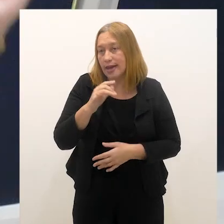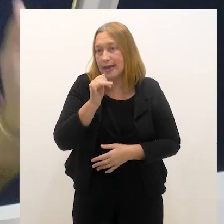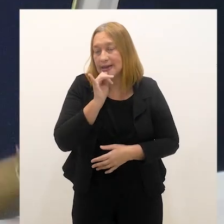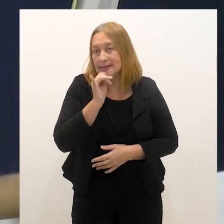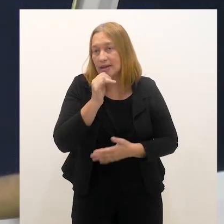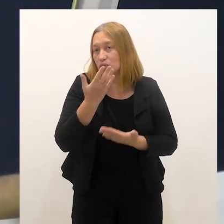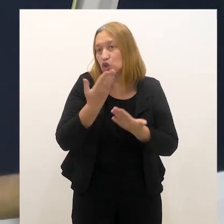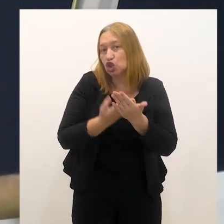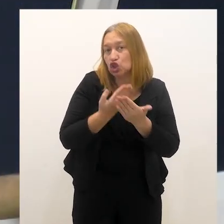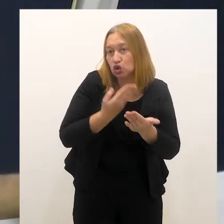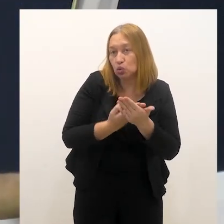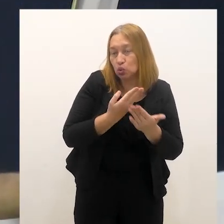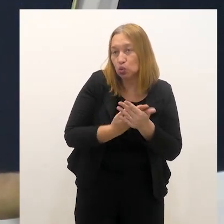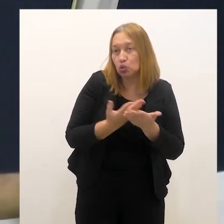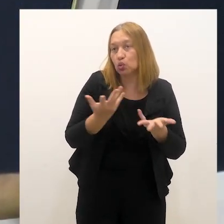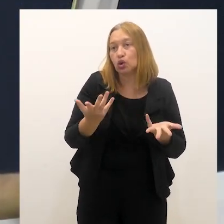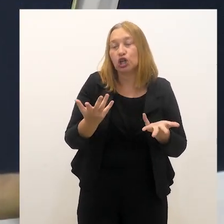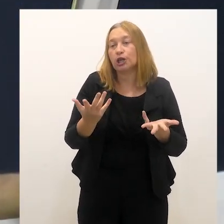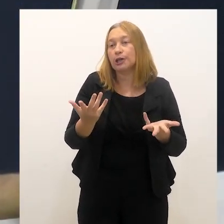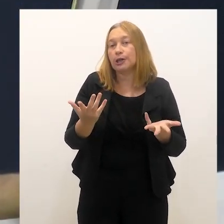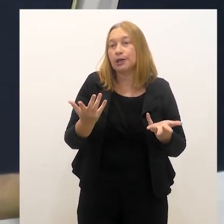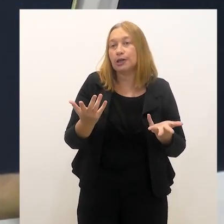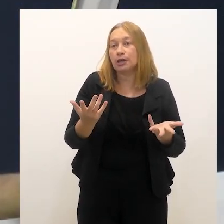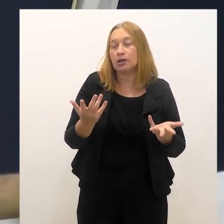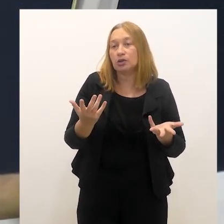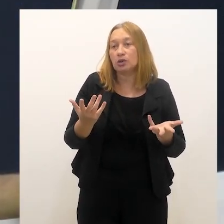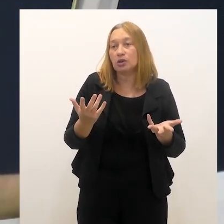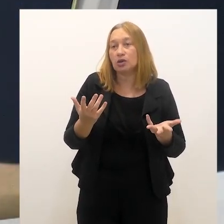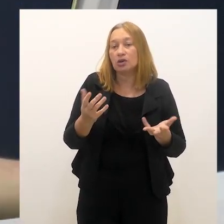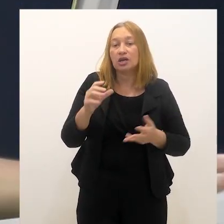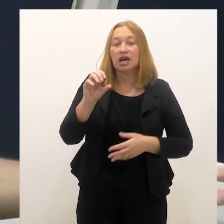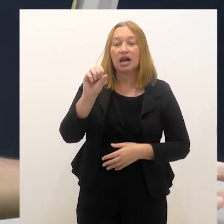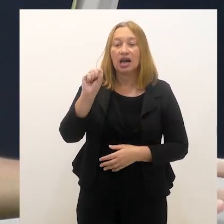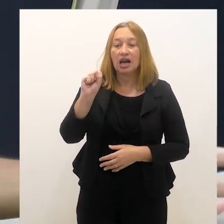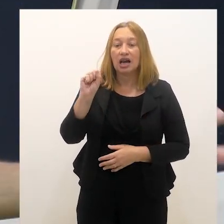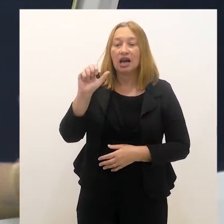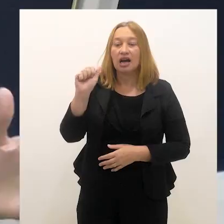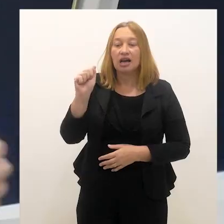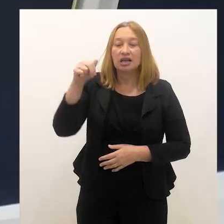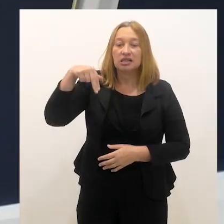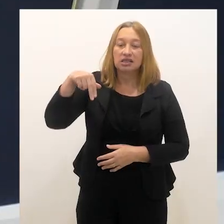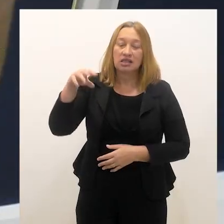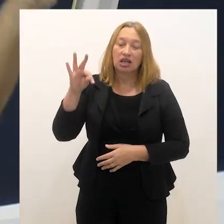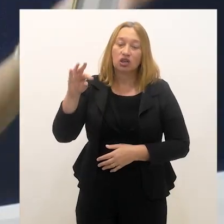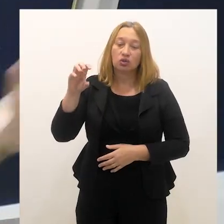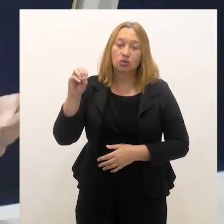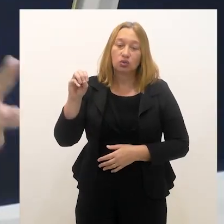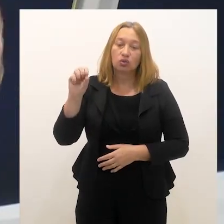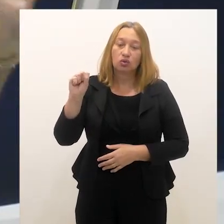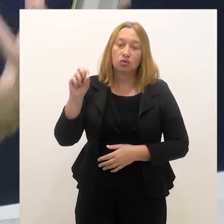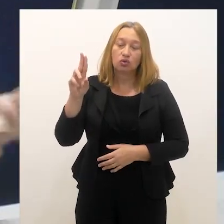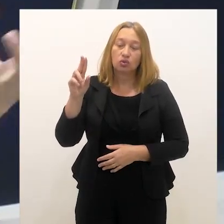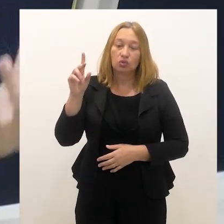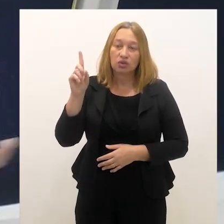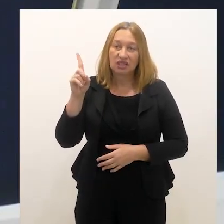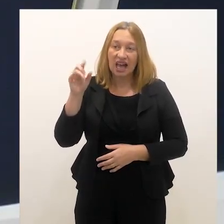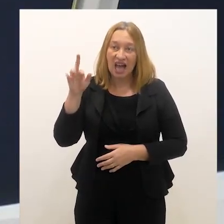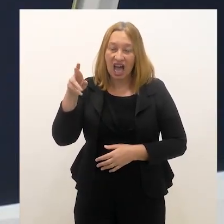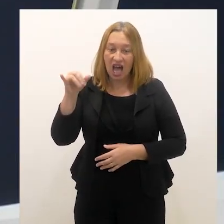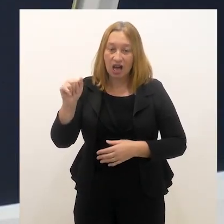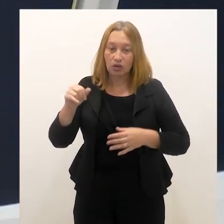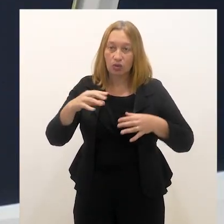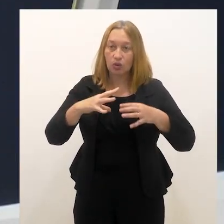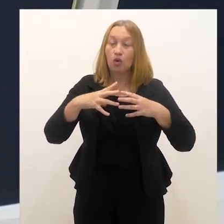por exemplo, estudos de que o Santo Sudário, que protegeu o corpo de Jesus e